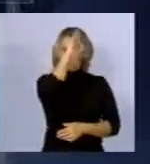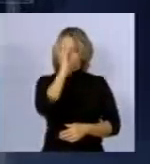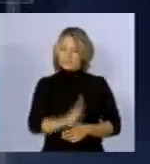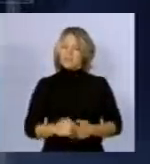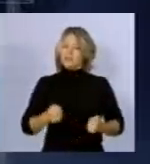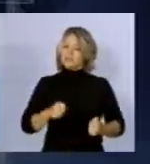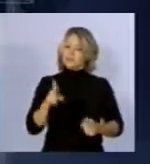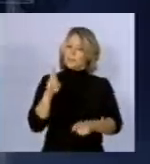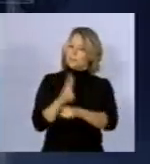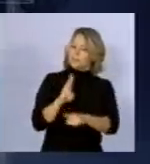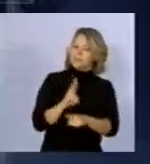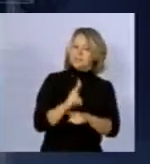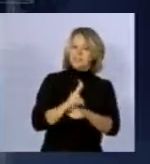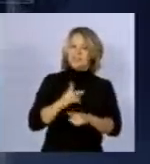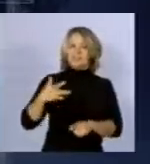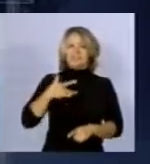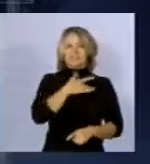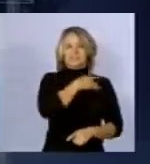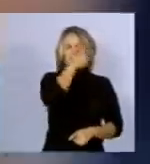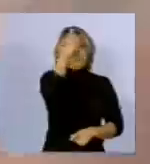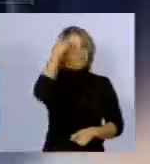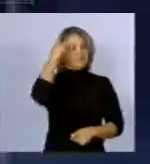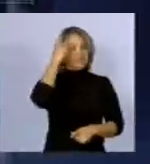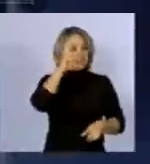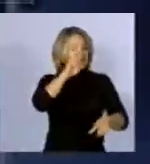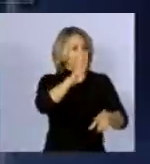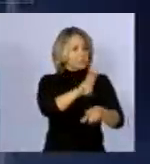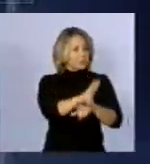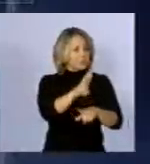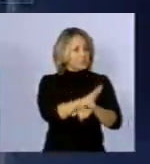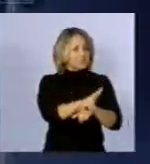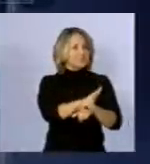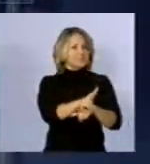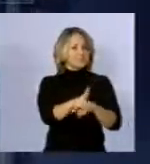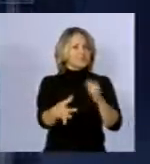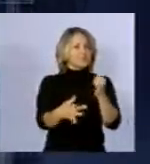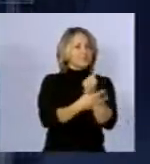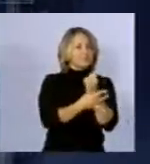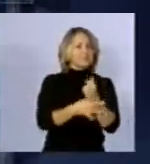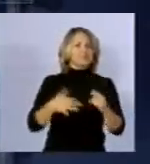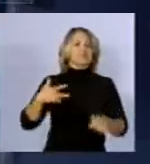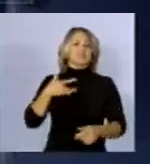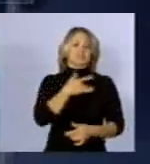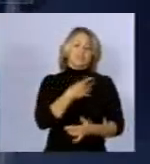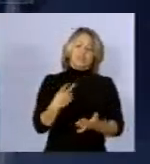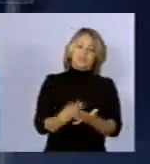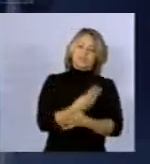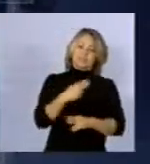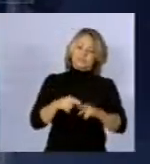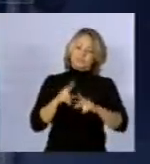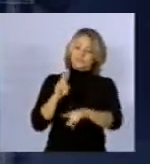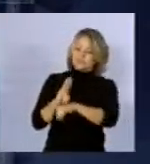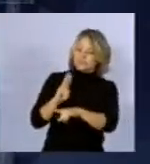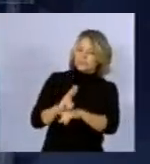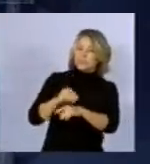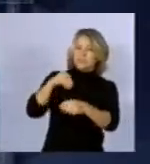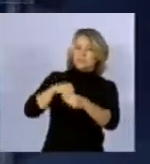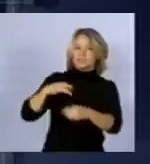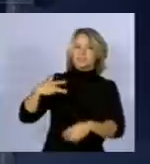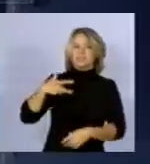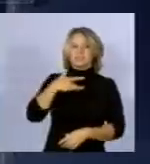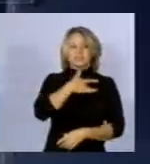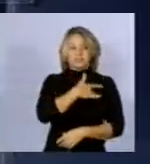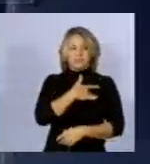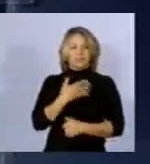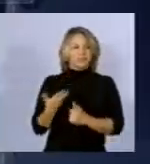proteger a saúde das pessoas e a proteção da Saúde se dá por medidas de vigilância em saúde eh